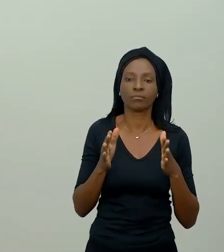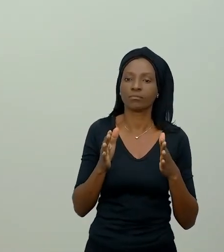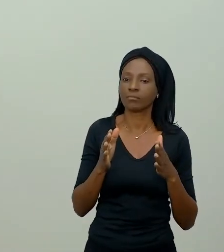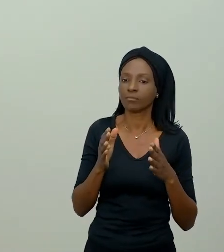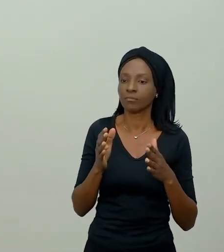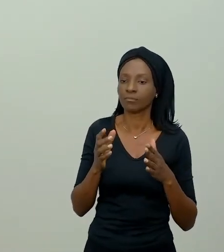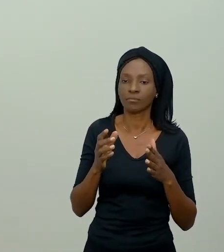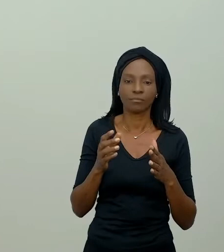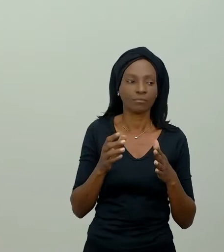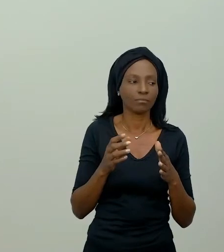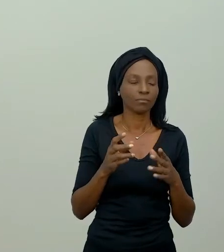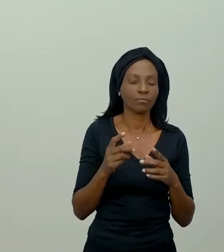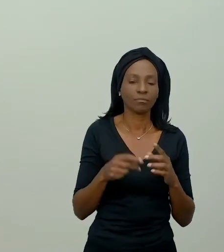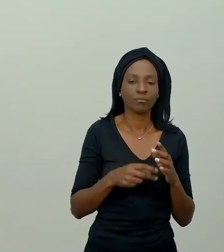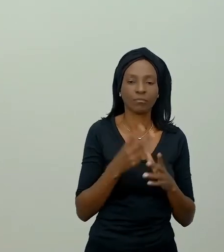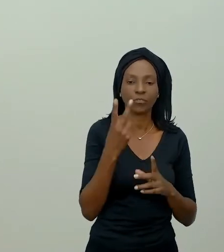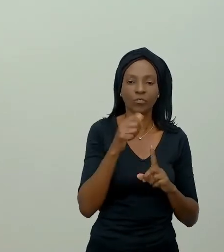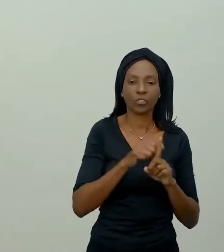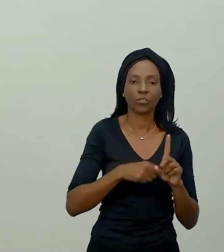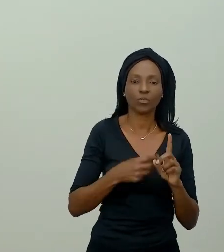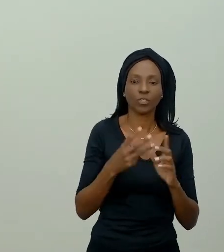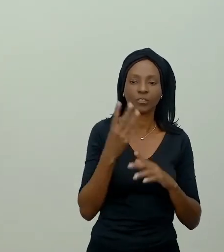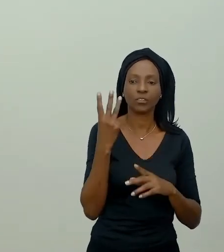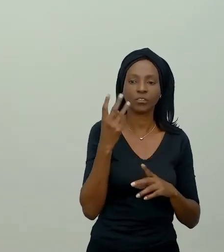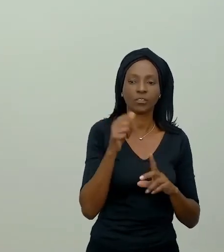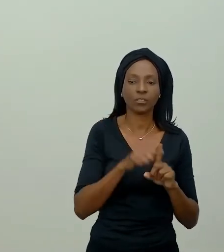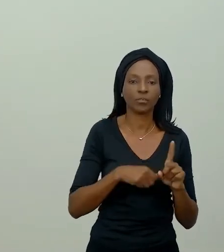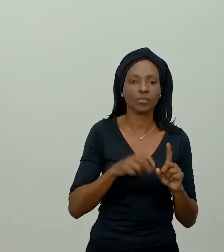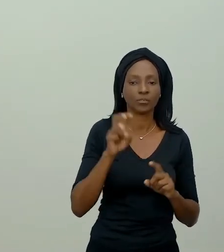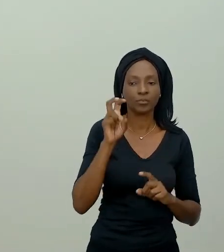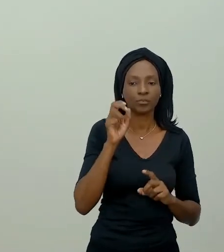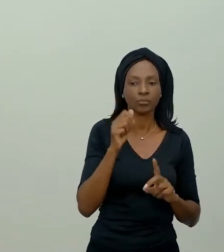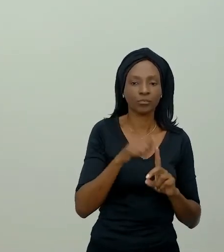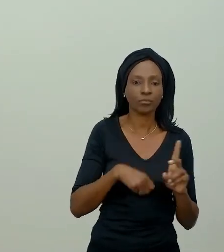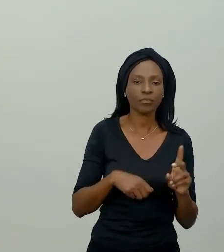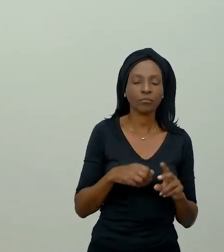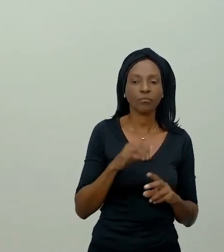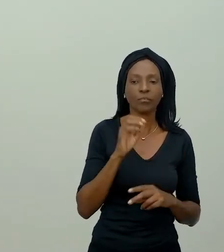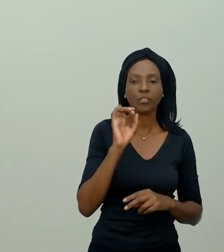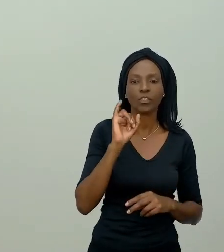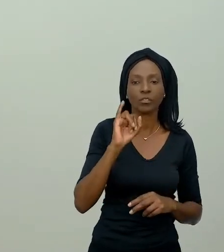do terceiro mês, do quarto mês e do quinto mês. E o 1 mais o I é